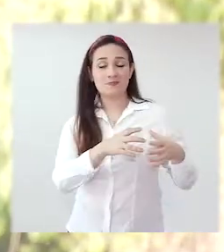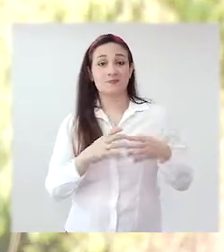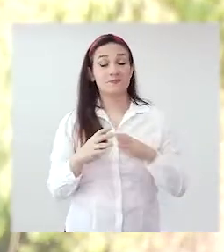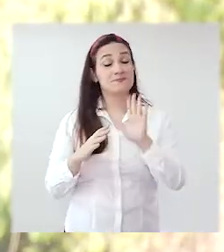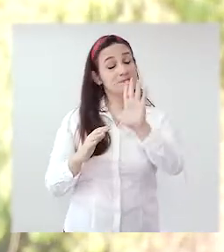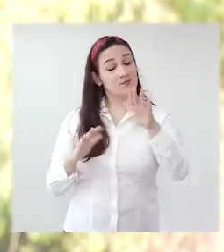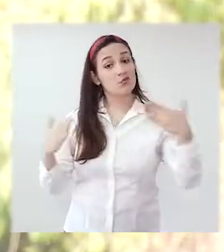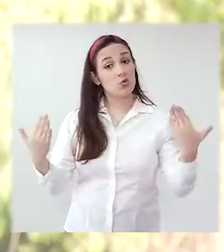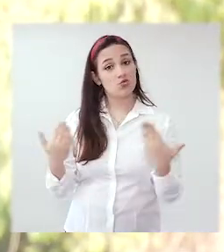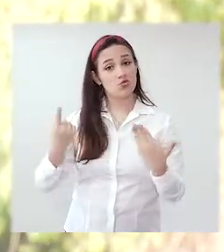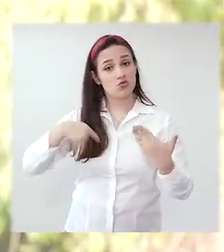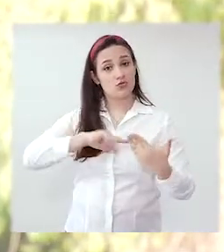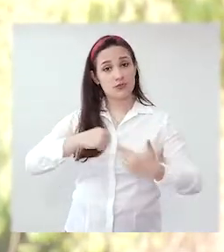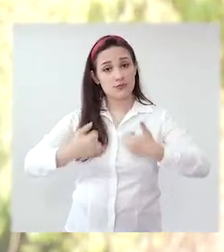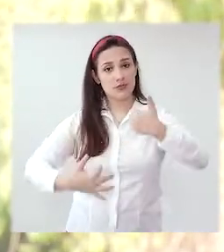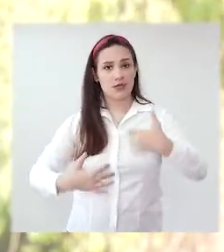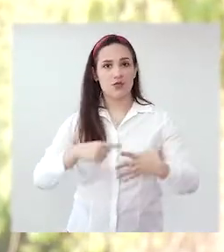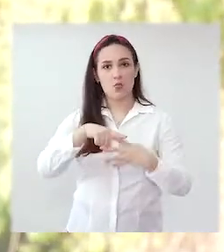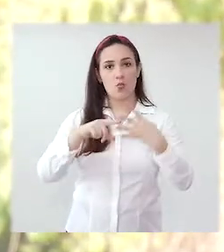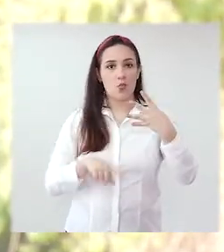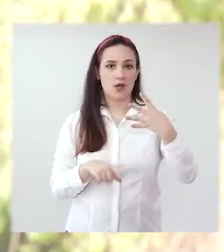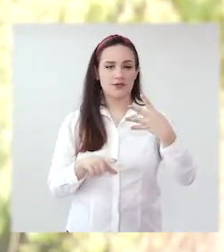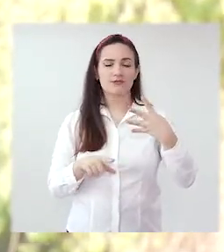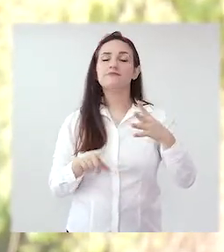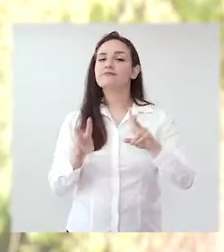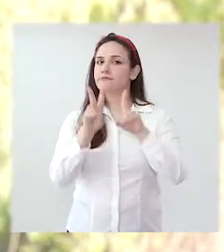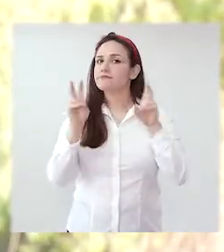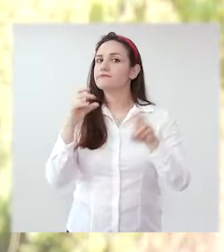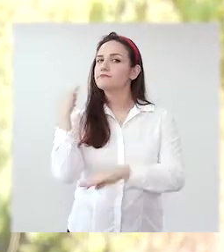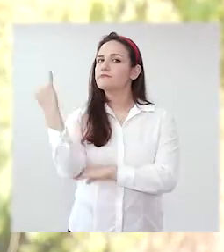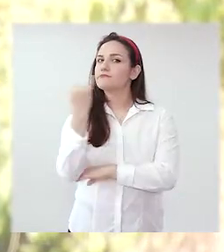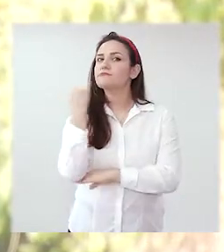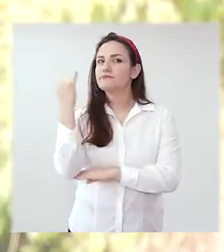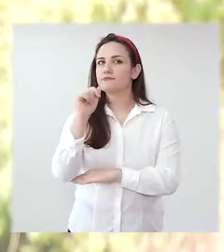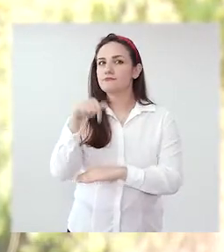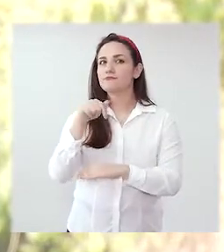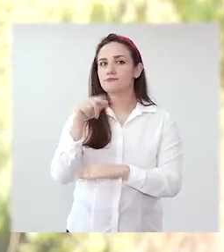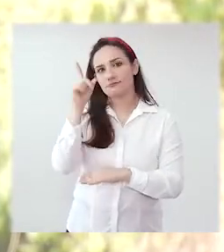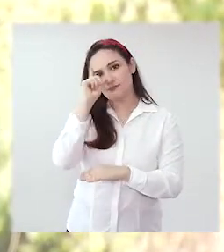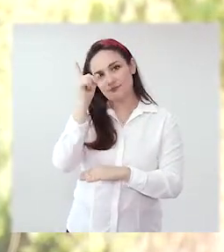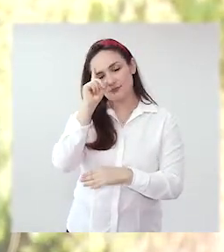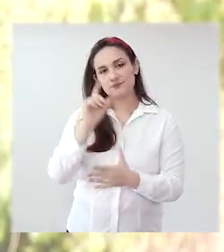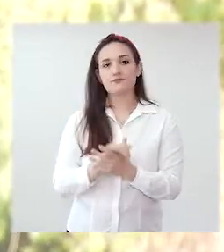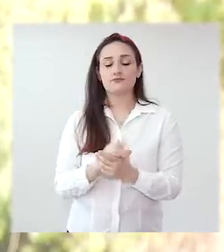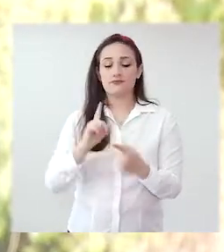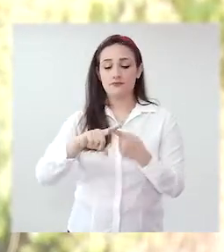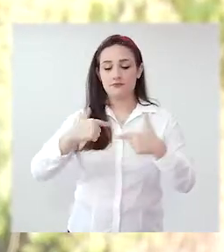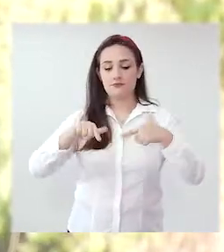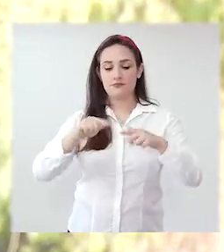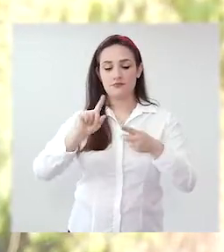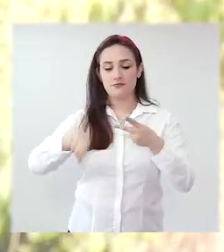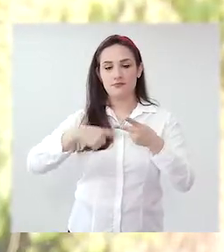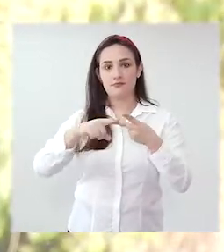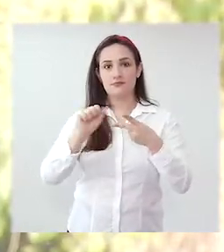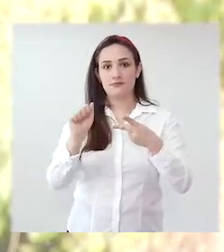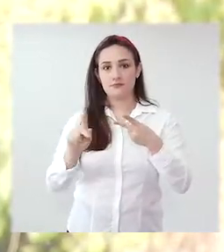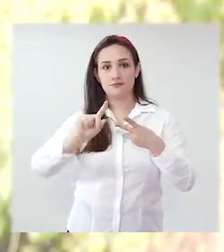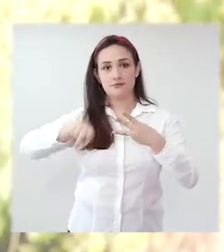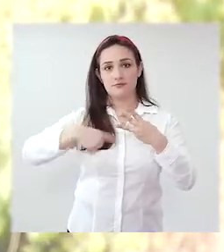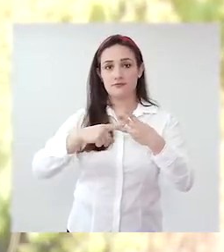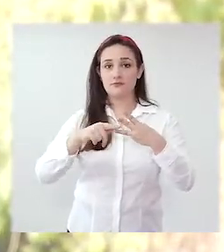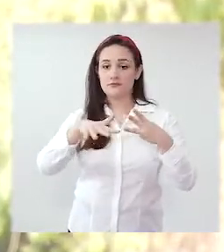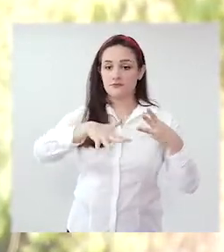E nessa edição nós vamos falar sobre 4 assuntos de grande impacto no nosso dia a dia: trabalho, previdência,